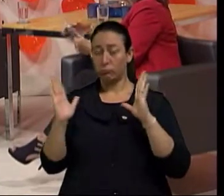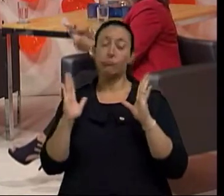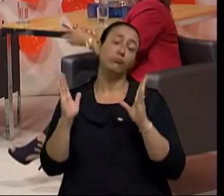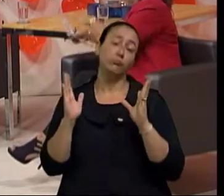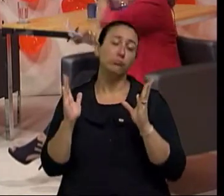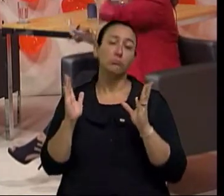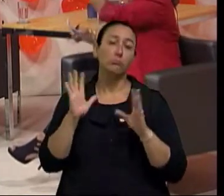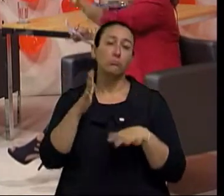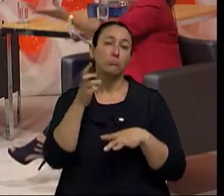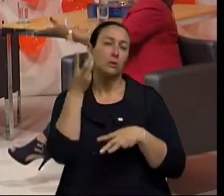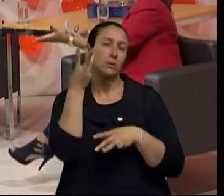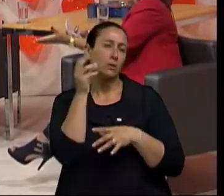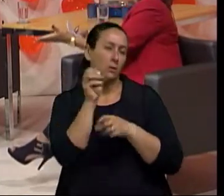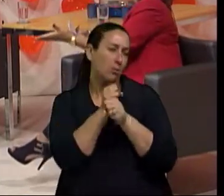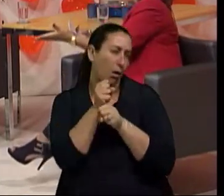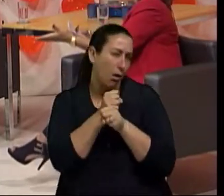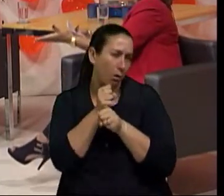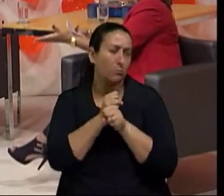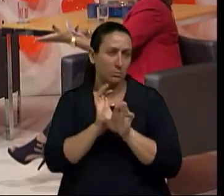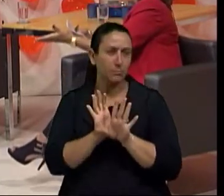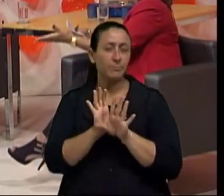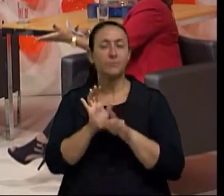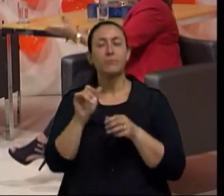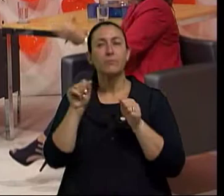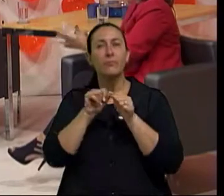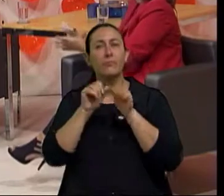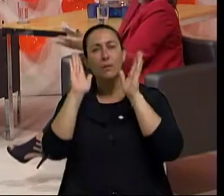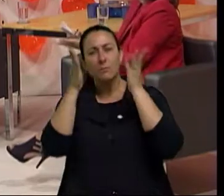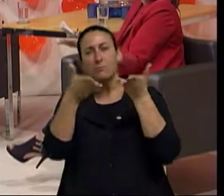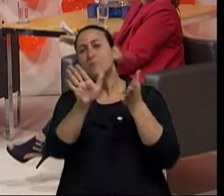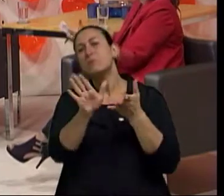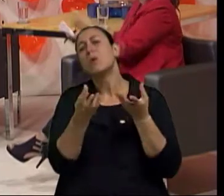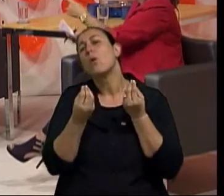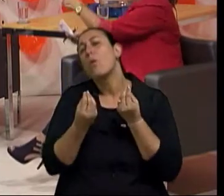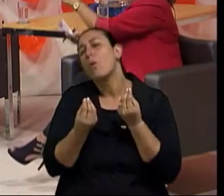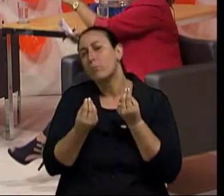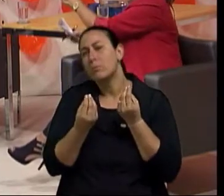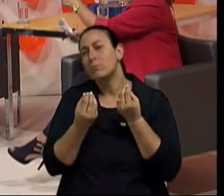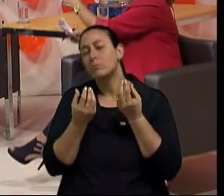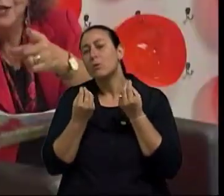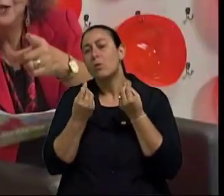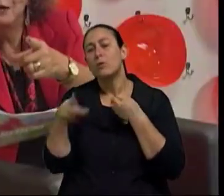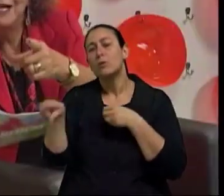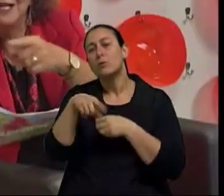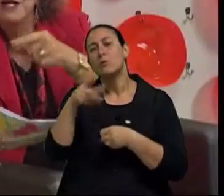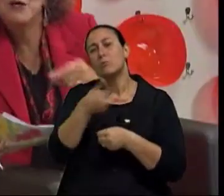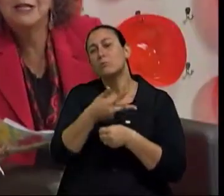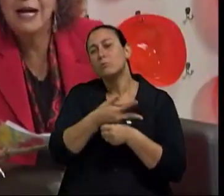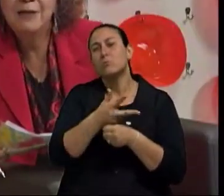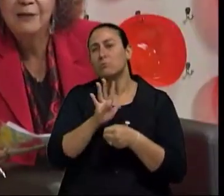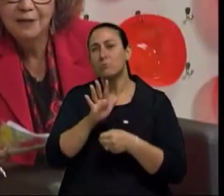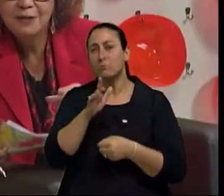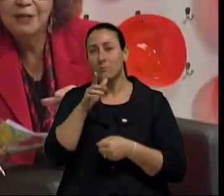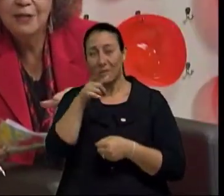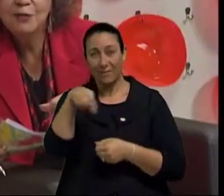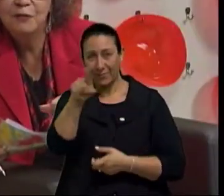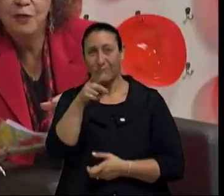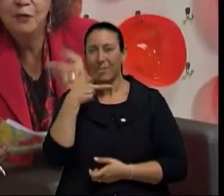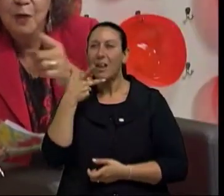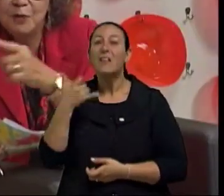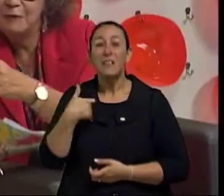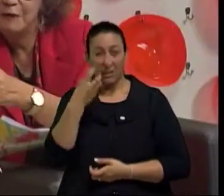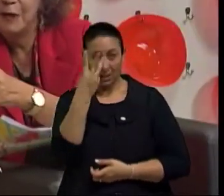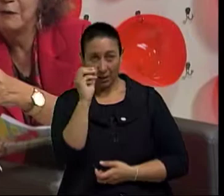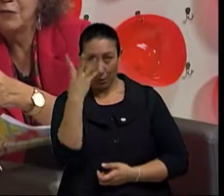2050 provavelmente, fazendo a nossa projeção, né? Como é que será esse velho? Vamos falar para quem tem 30 e 40? Gostaram? Estão sentados